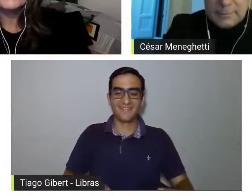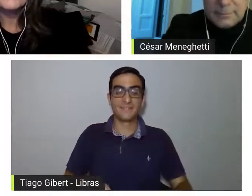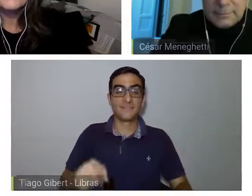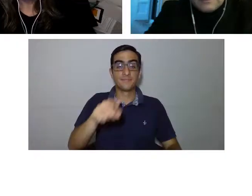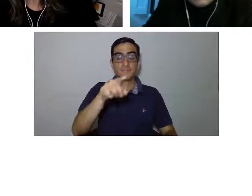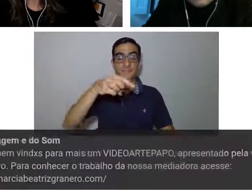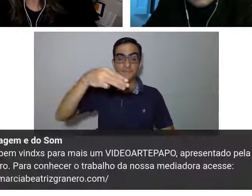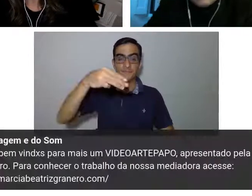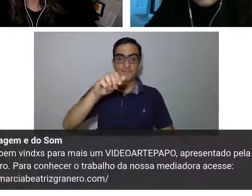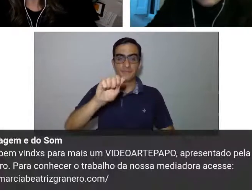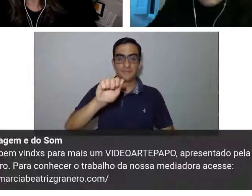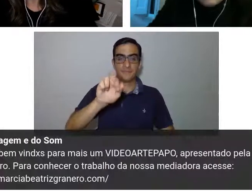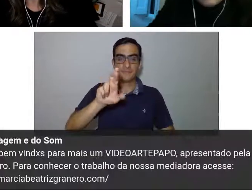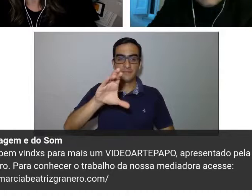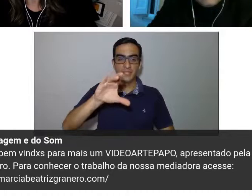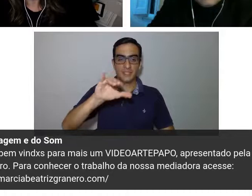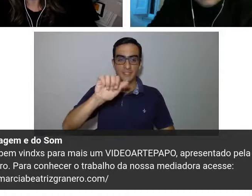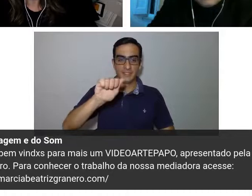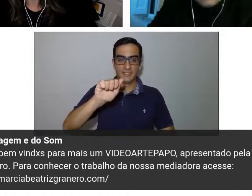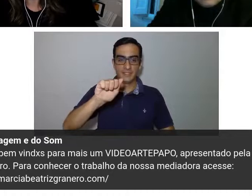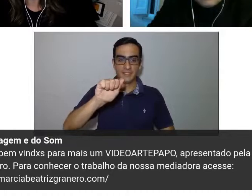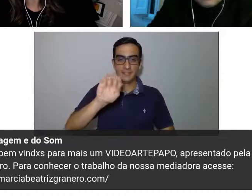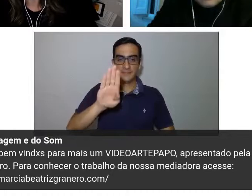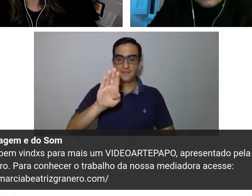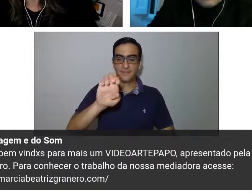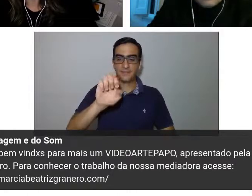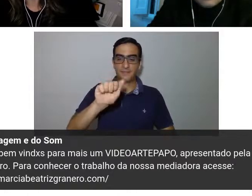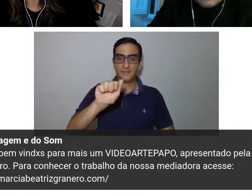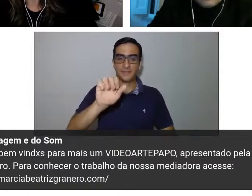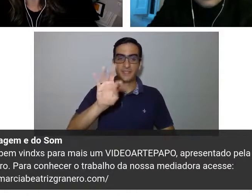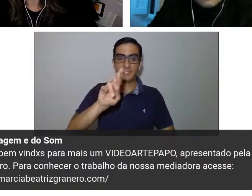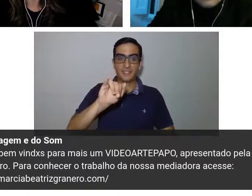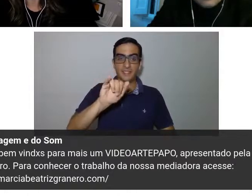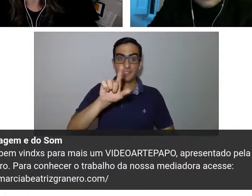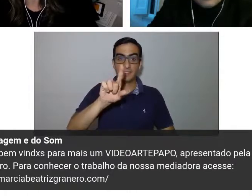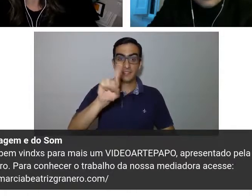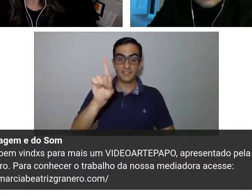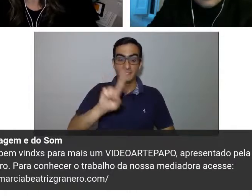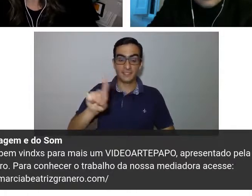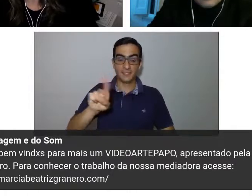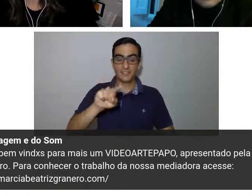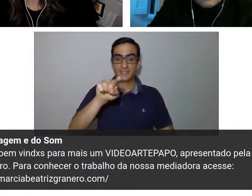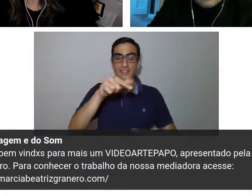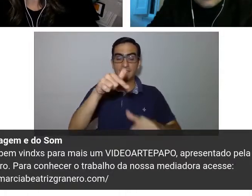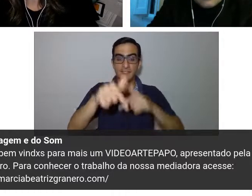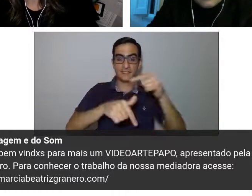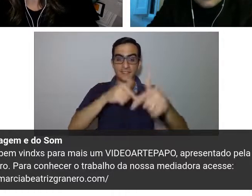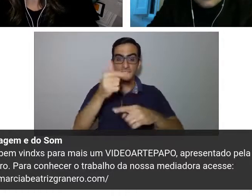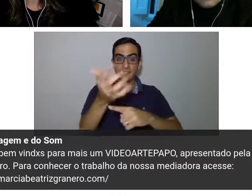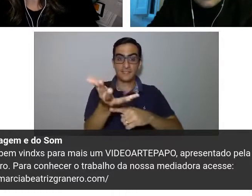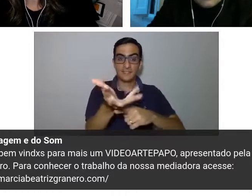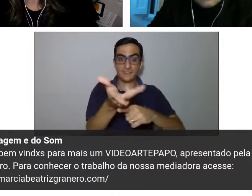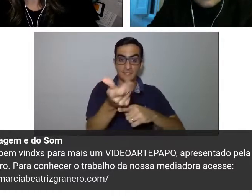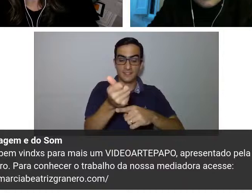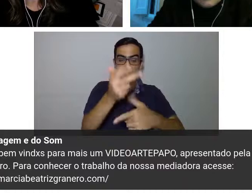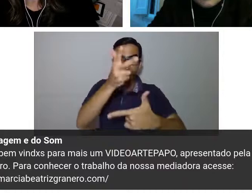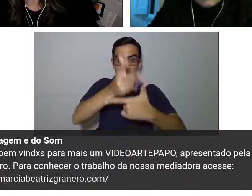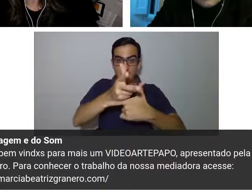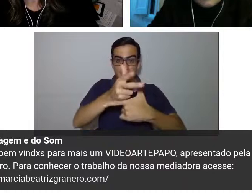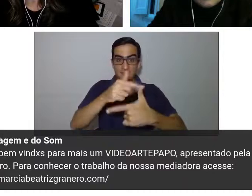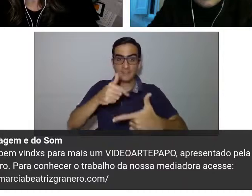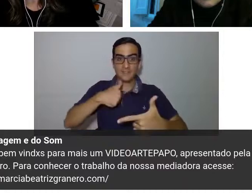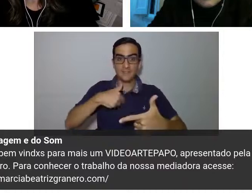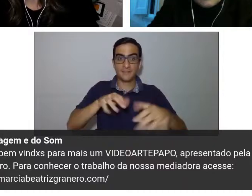Márcia Beatriz, sou artista visual, principalmente videoartista, e sou realizadora aqui do